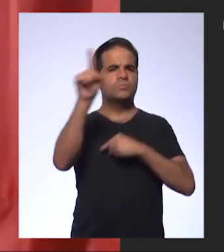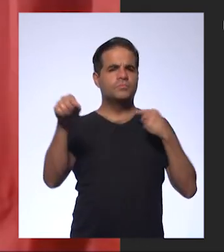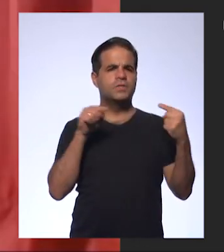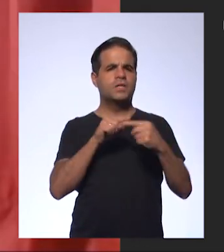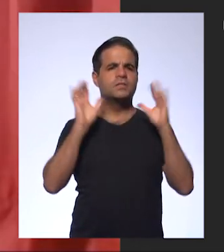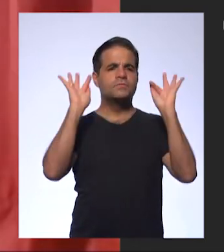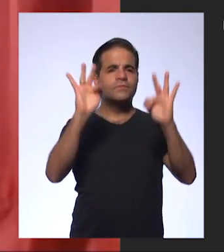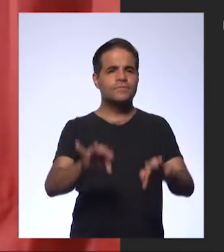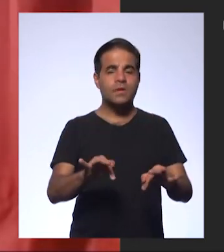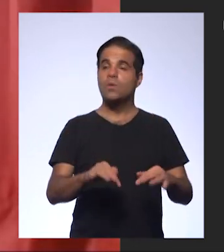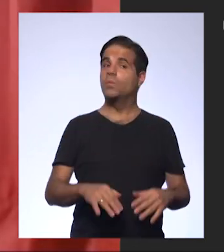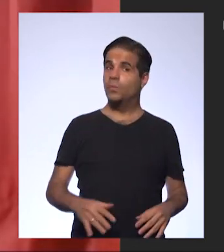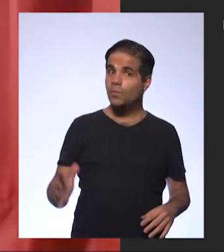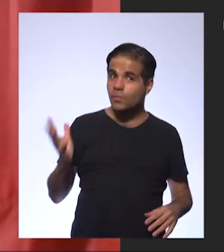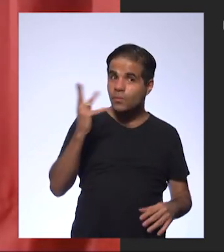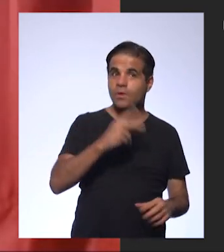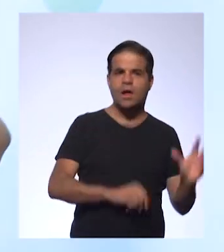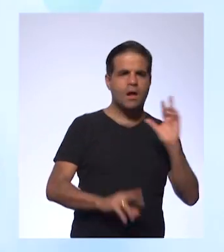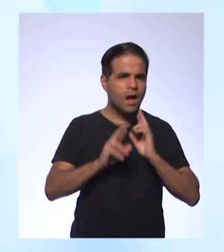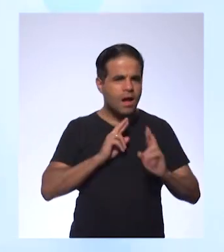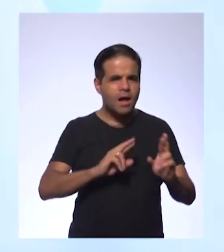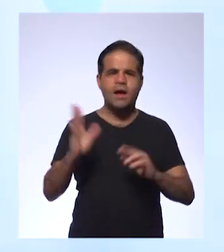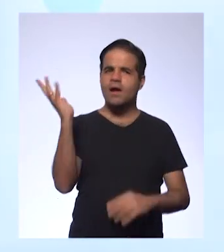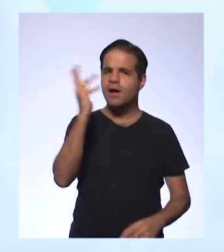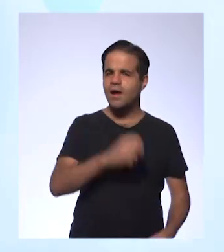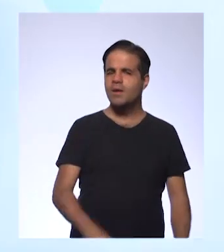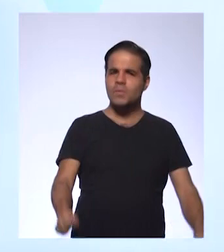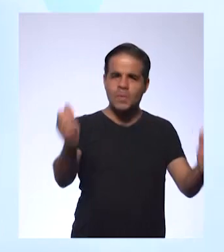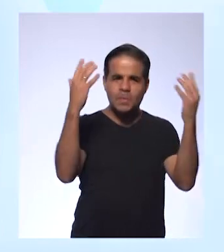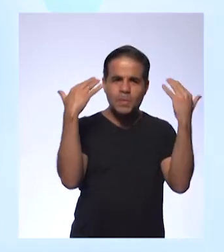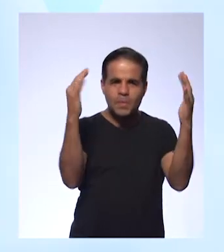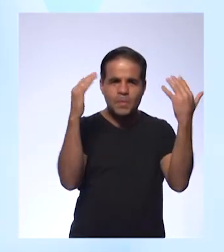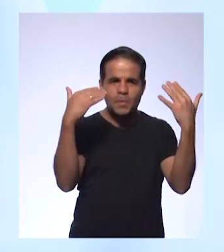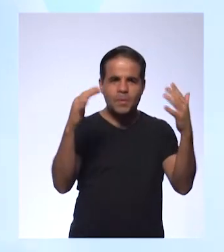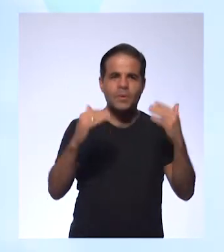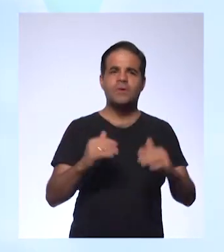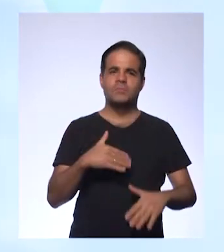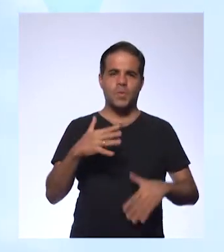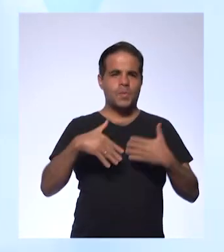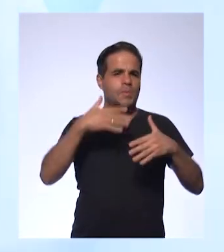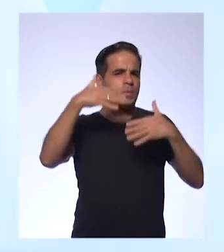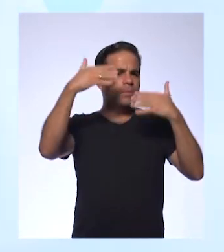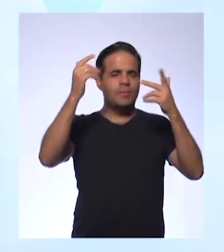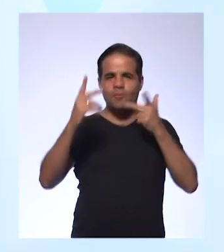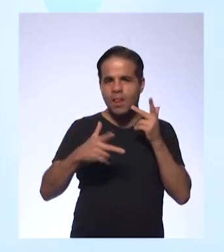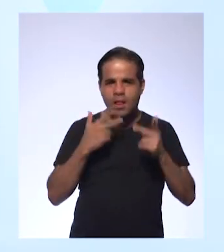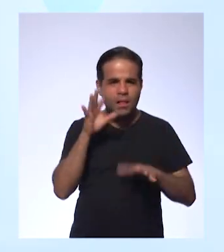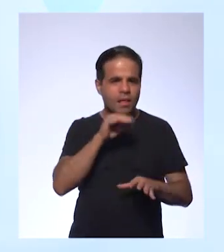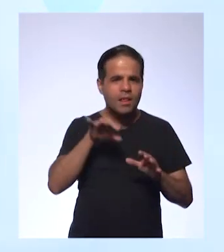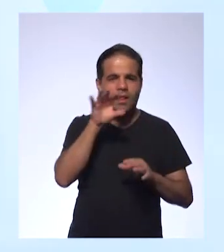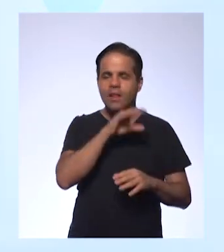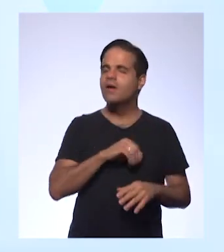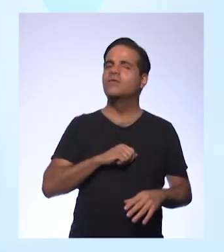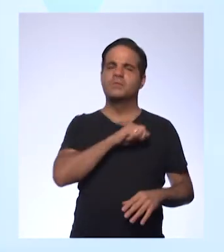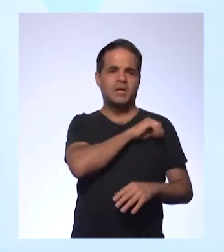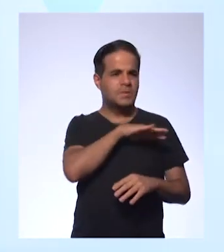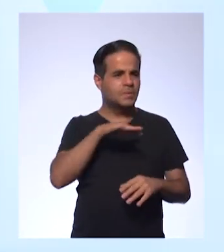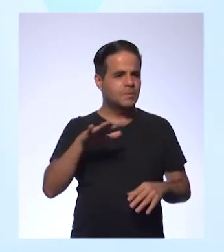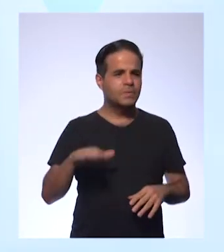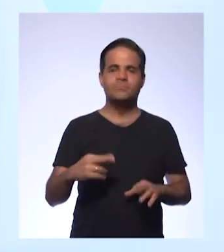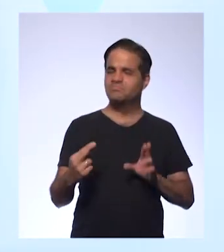final. Que linda a resposta, Gabriela. Parabéns, você é muito desenvolta, né? Olha, alunos, vocês estão muito